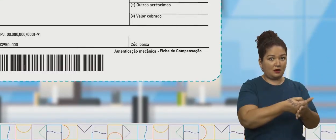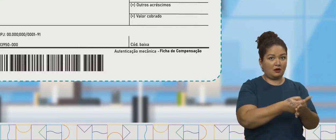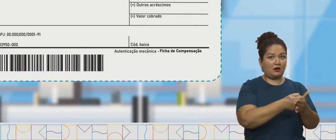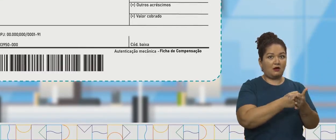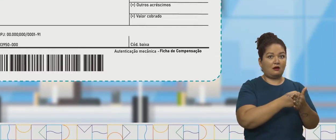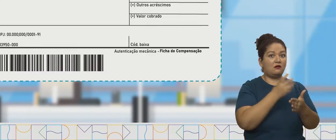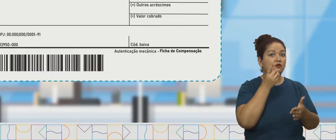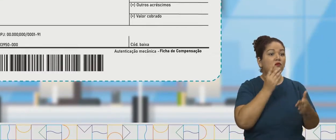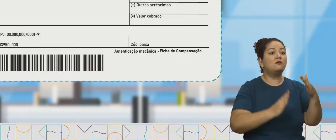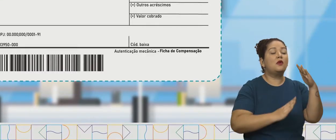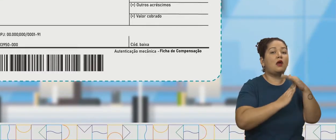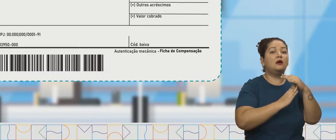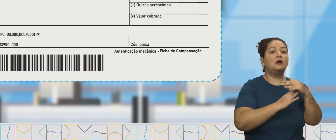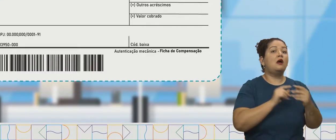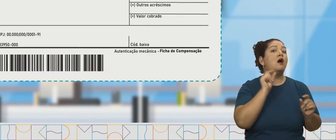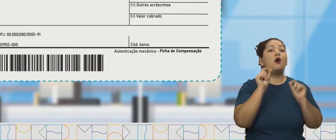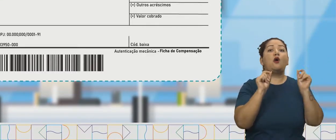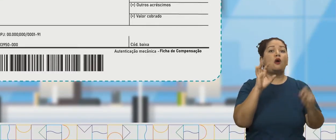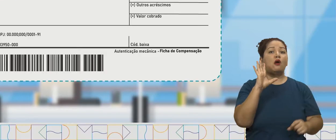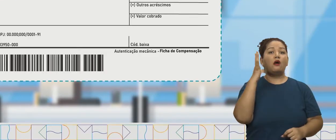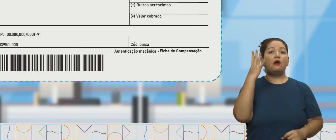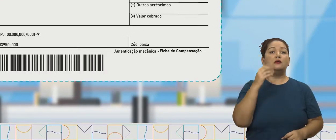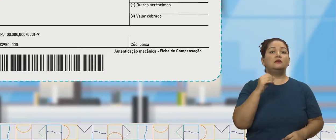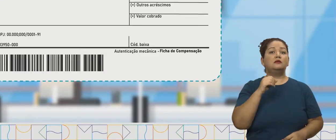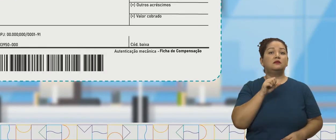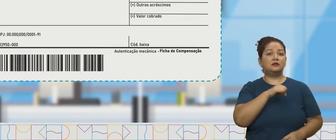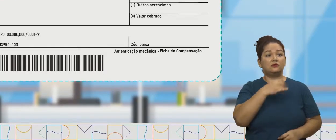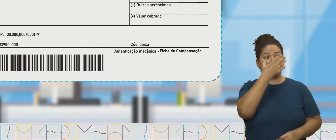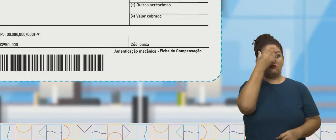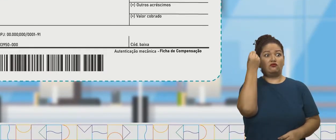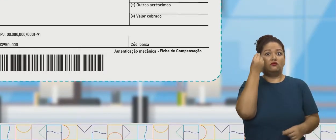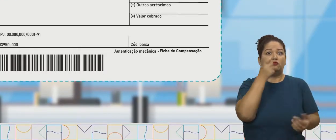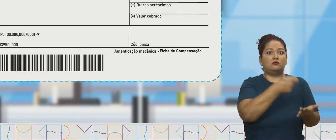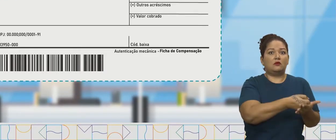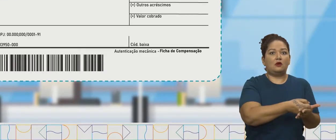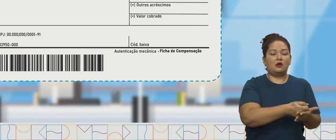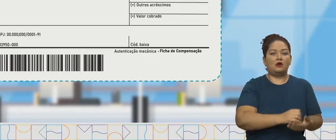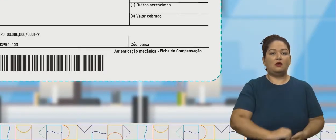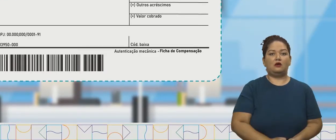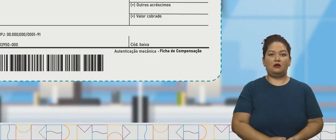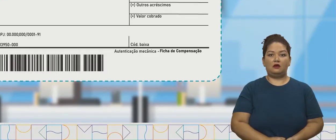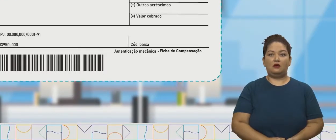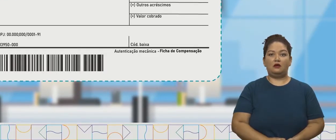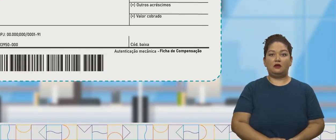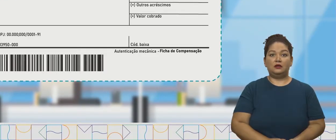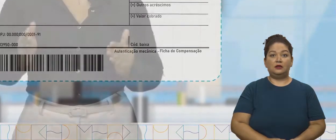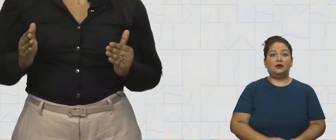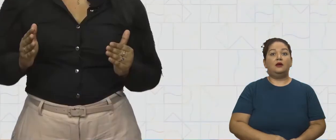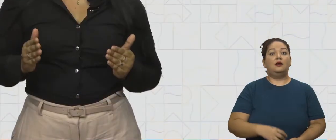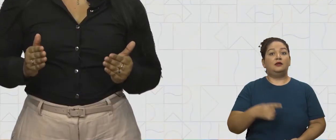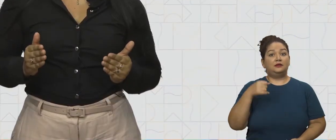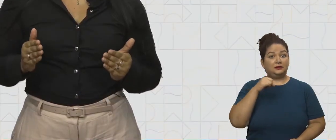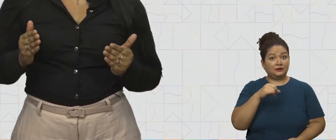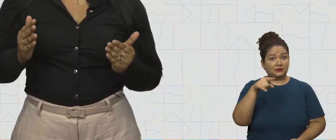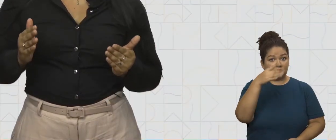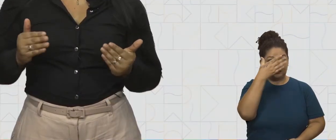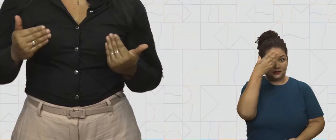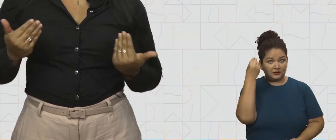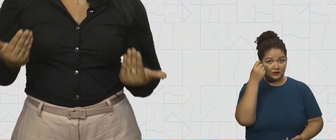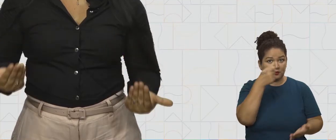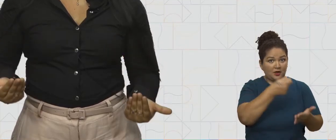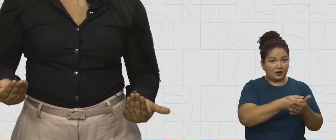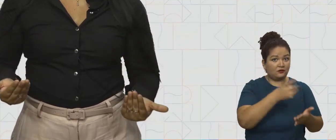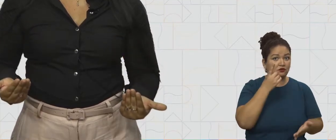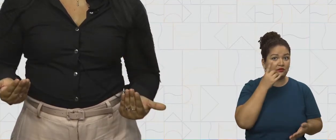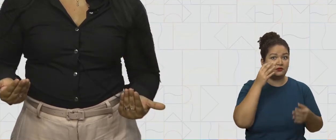que acontece se eu não pagar na data? Quando passa da data de vencimento, o devedor paga um valor